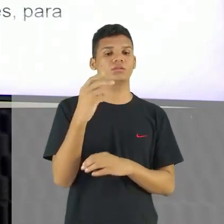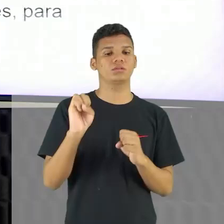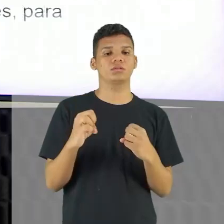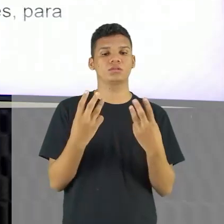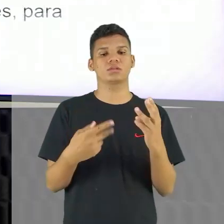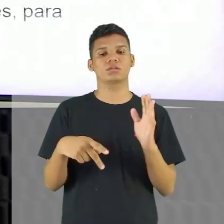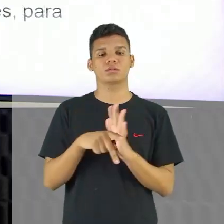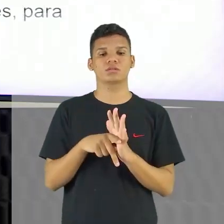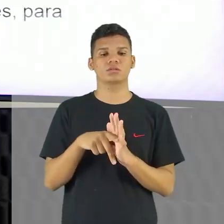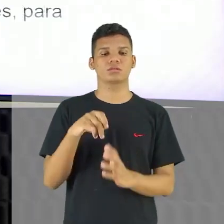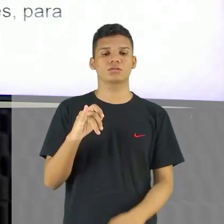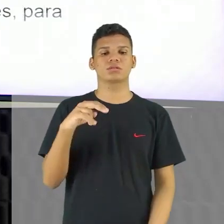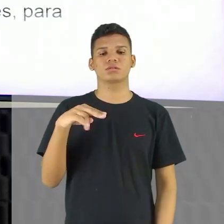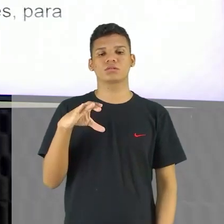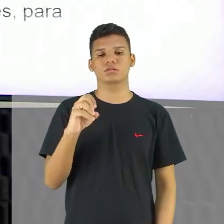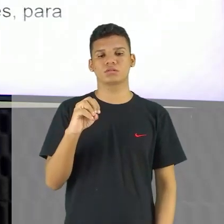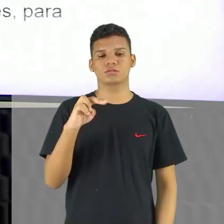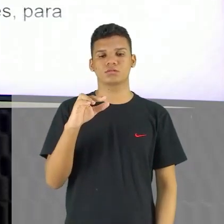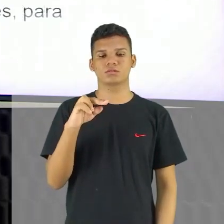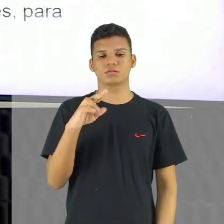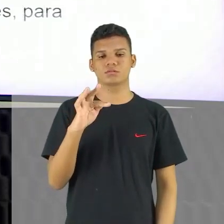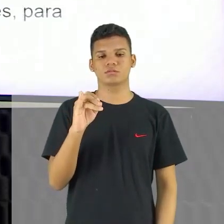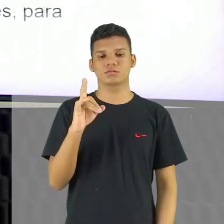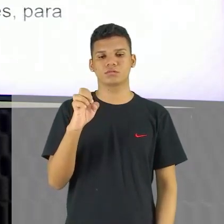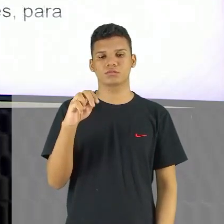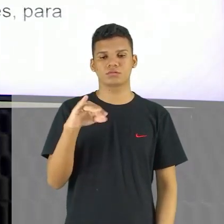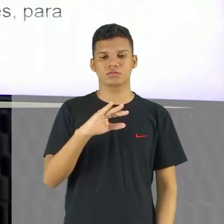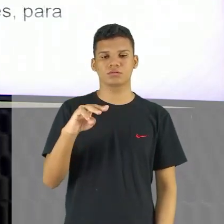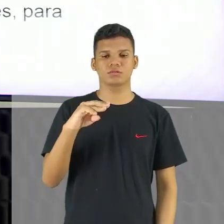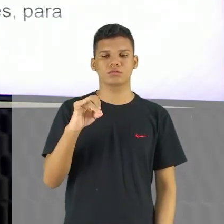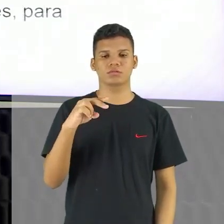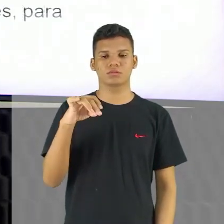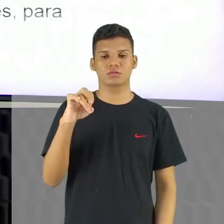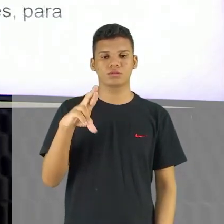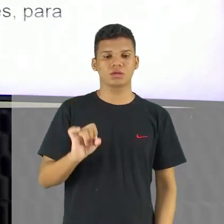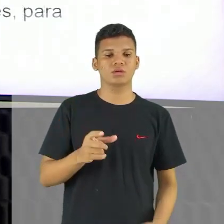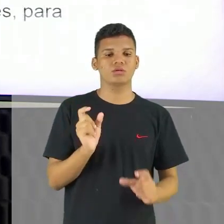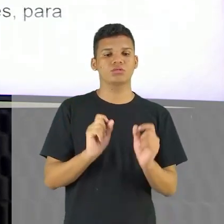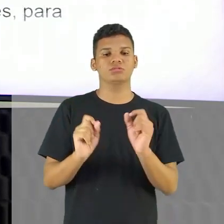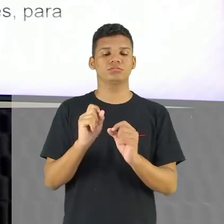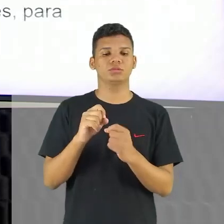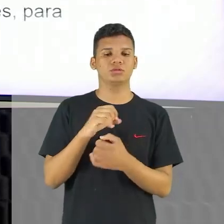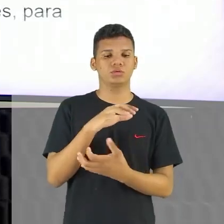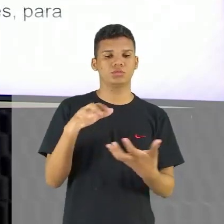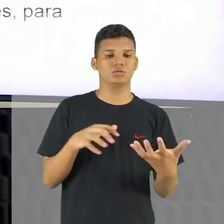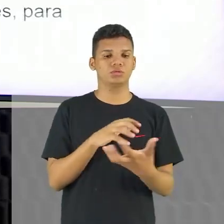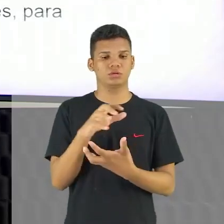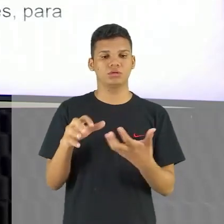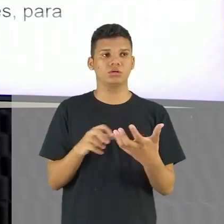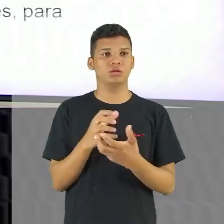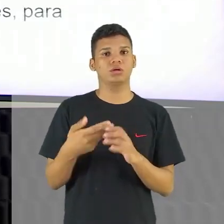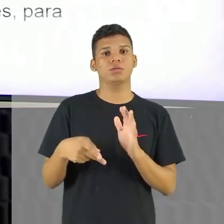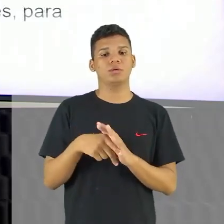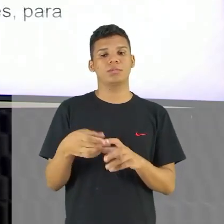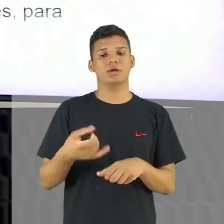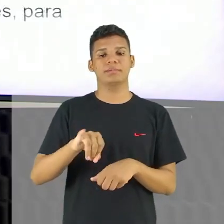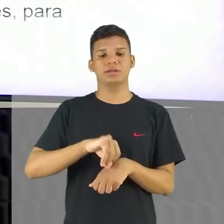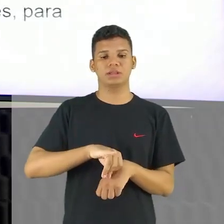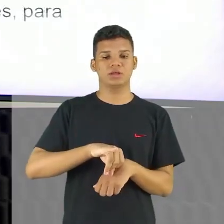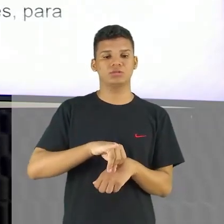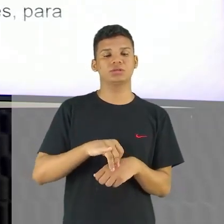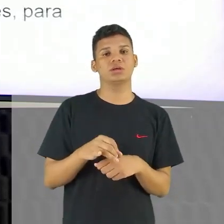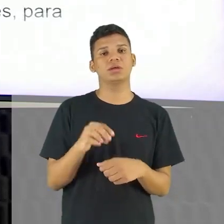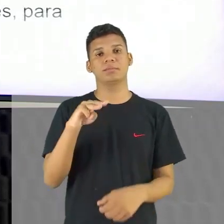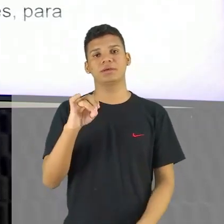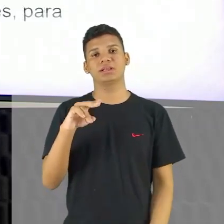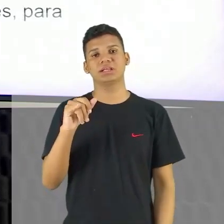da Inconfidência Mineira. Rebelião ocorrida em Vila Rica, que na ocasião era a capital de Minas Gerais, no